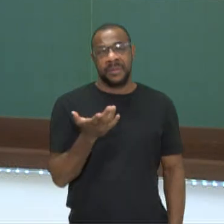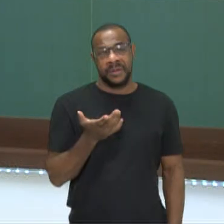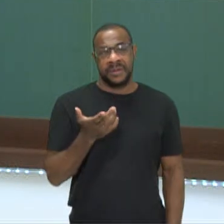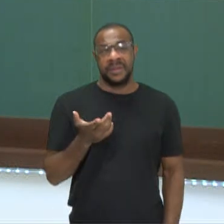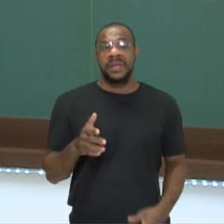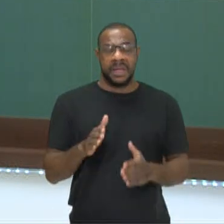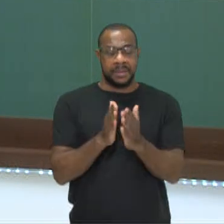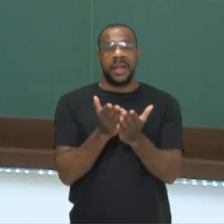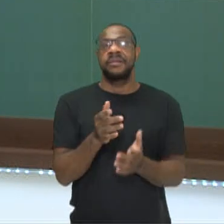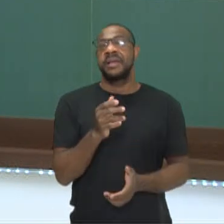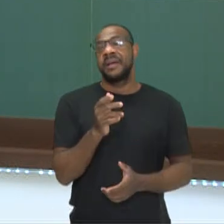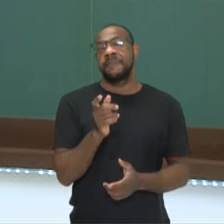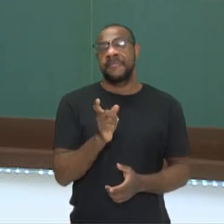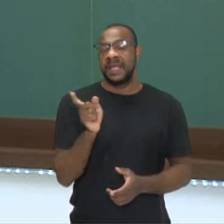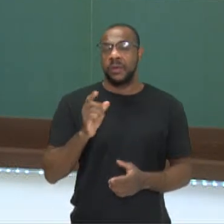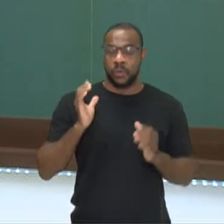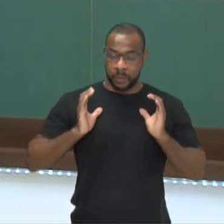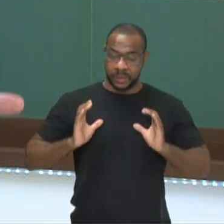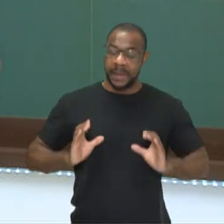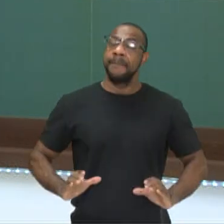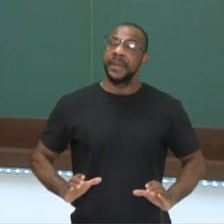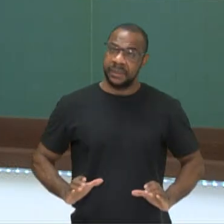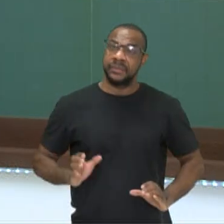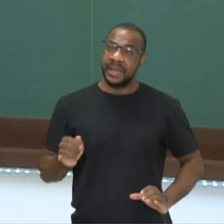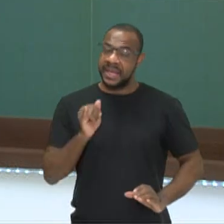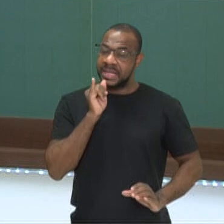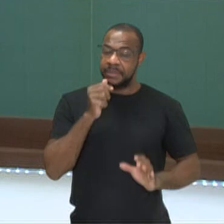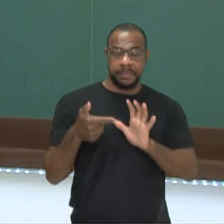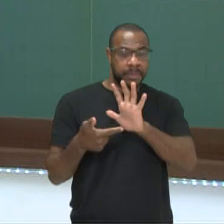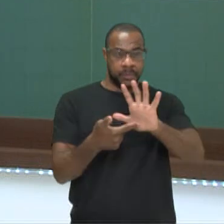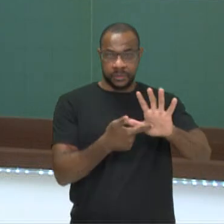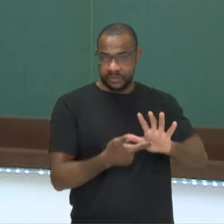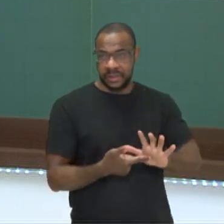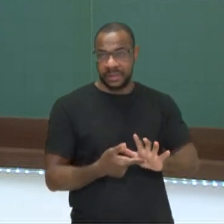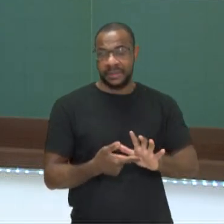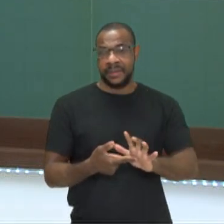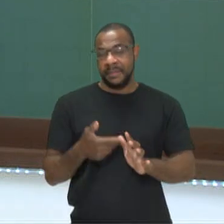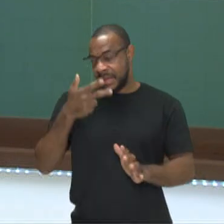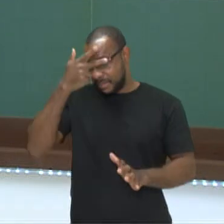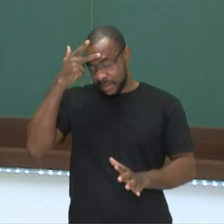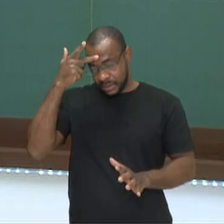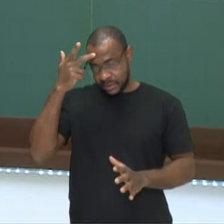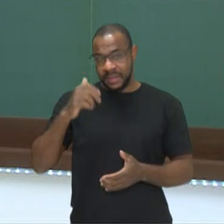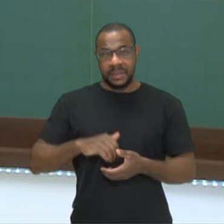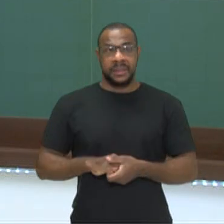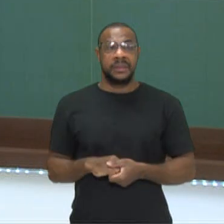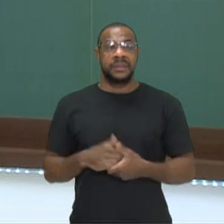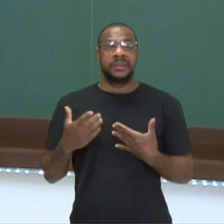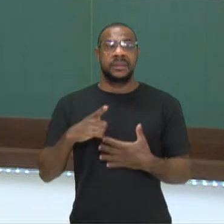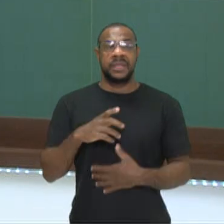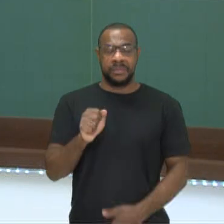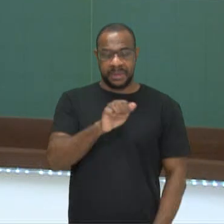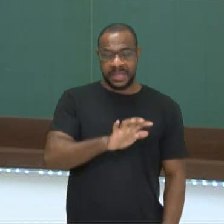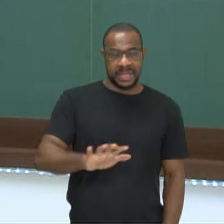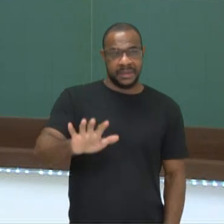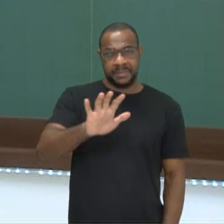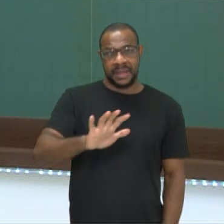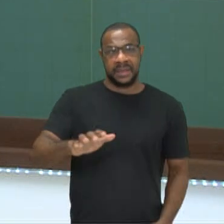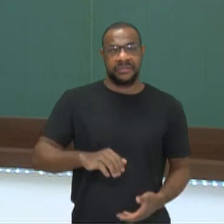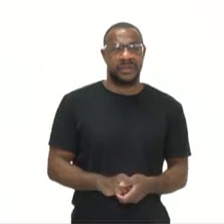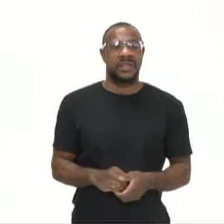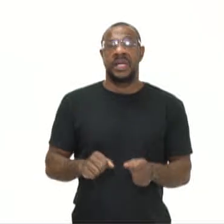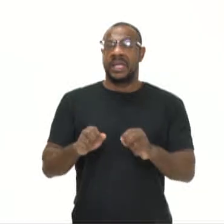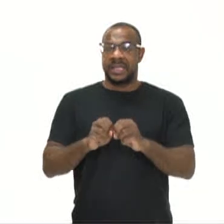da liderança, as atitudes, acabam sendo exemplo para os fiéis. E aí, aqui temos uma imagem da